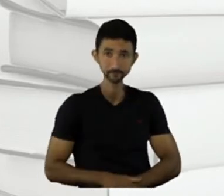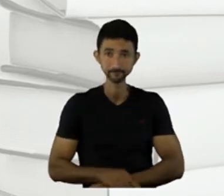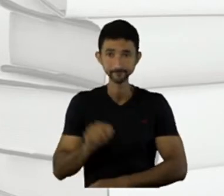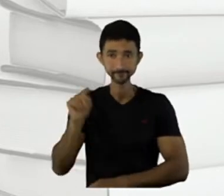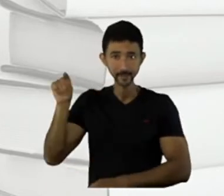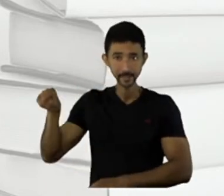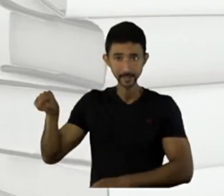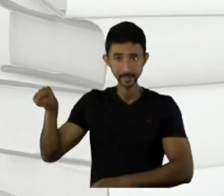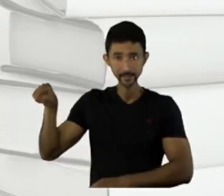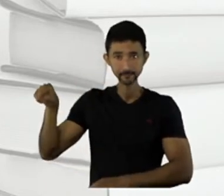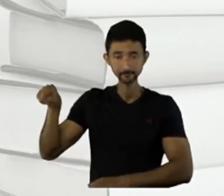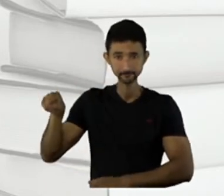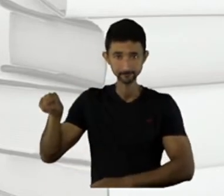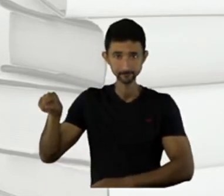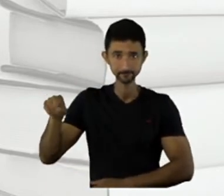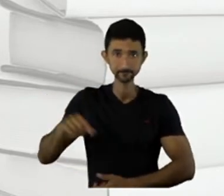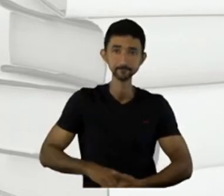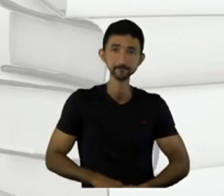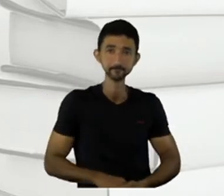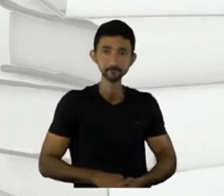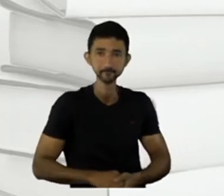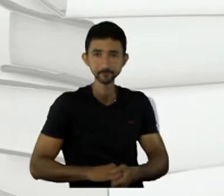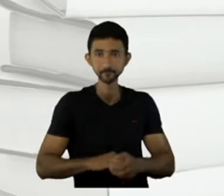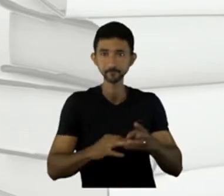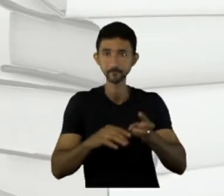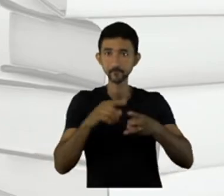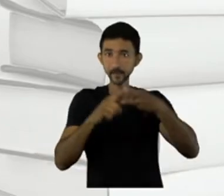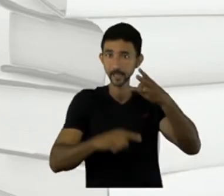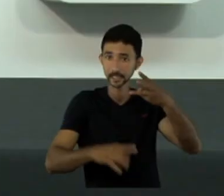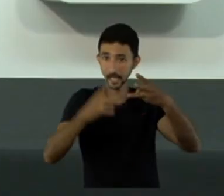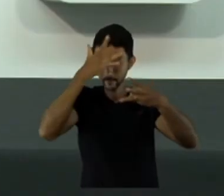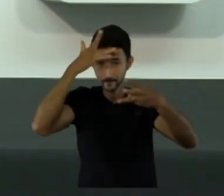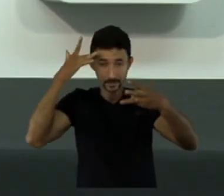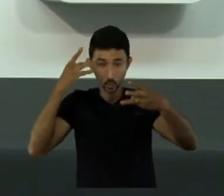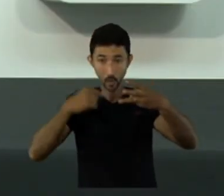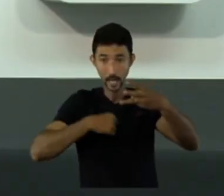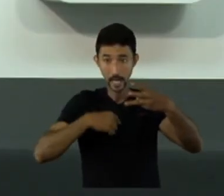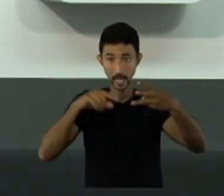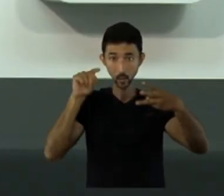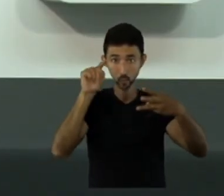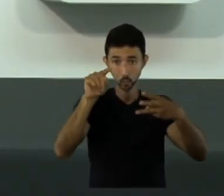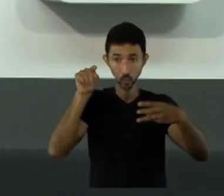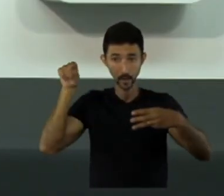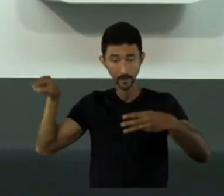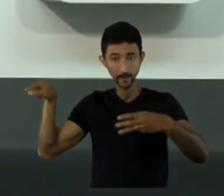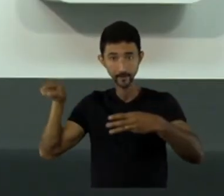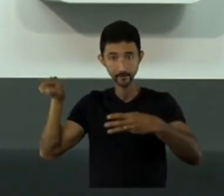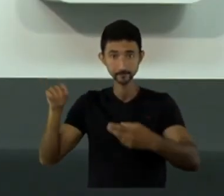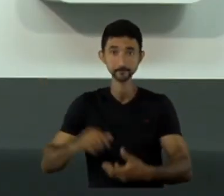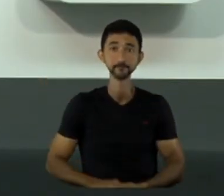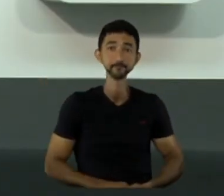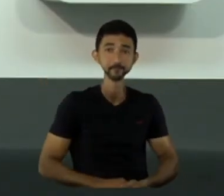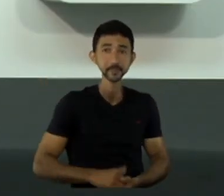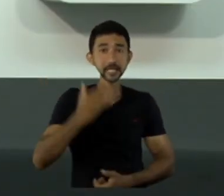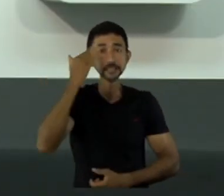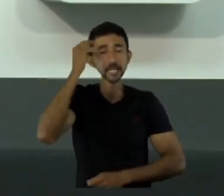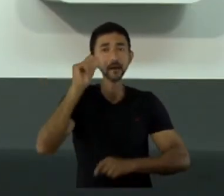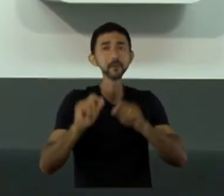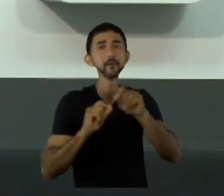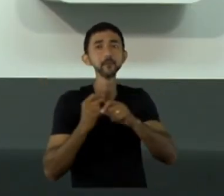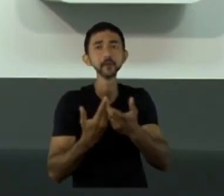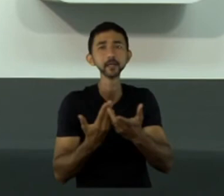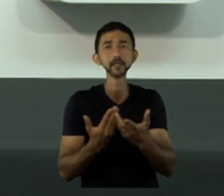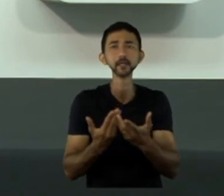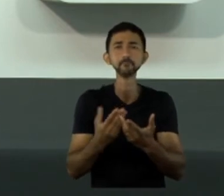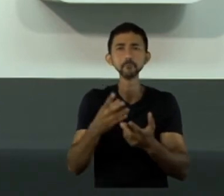o ele ou ela. Essas três pessoas aí, quando eu falo eu, tu, ele ou ela, nós já sabemos, já